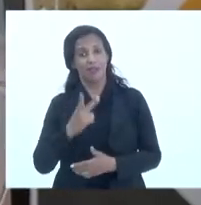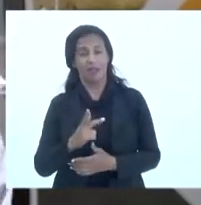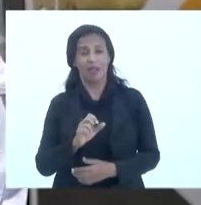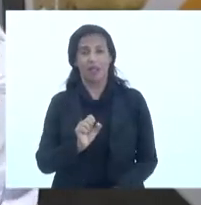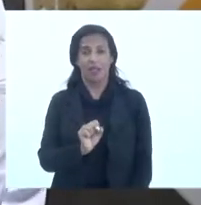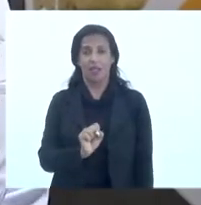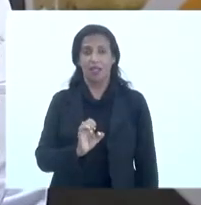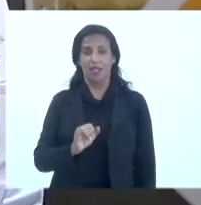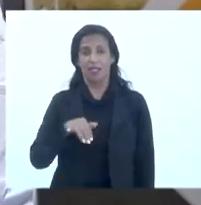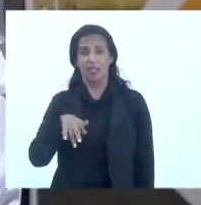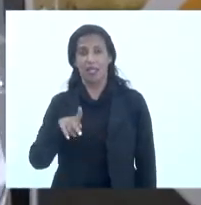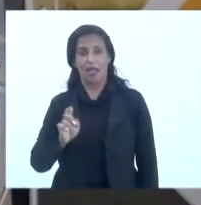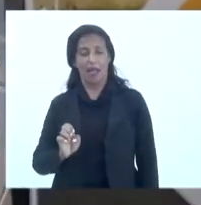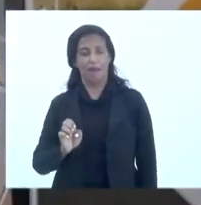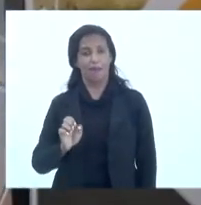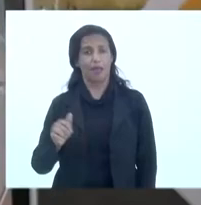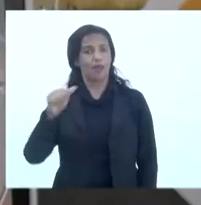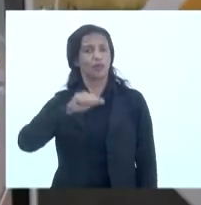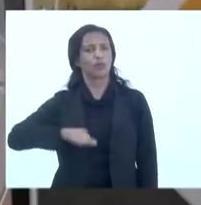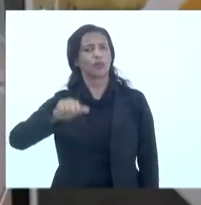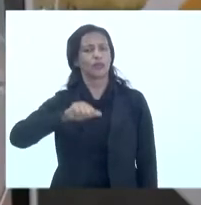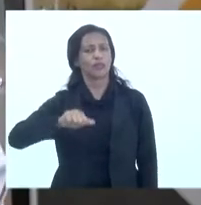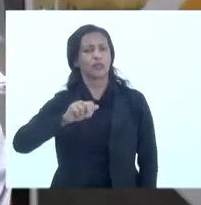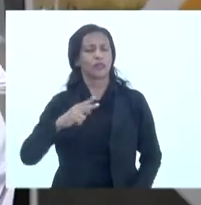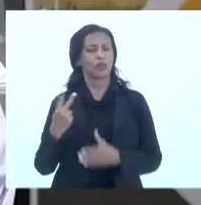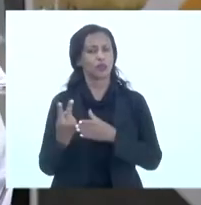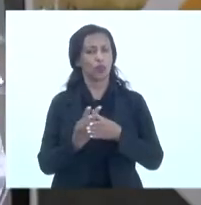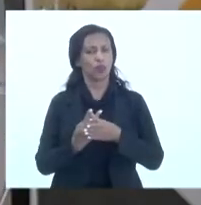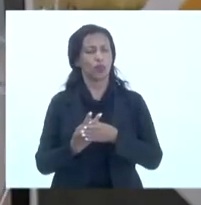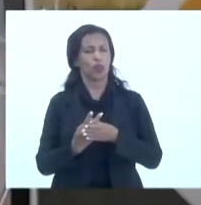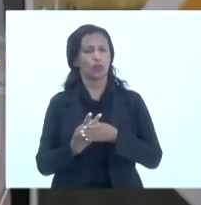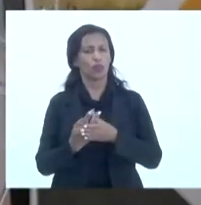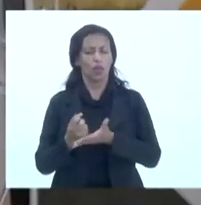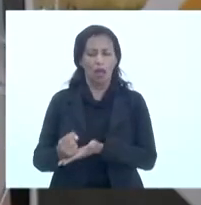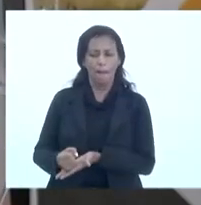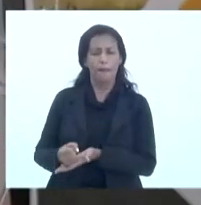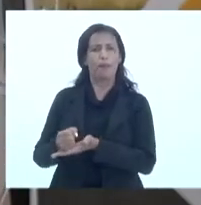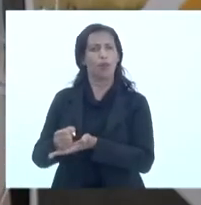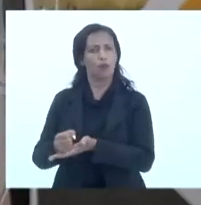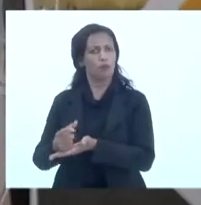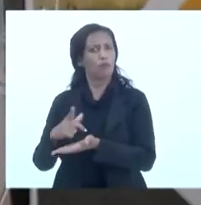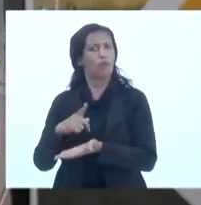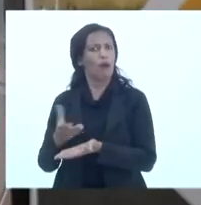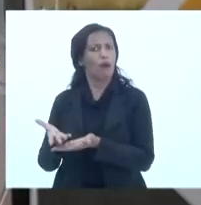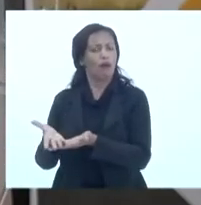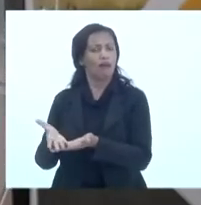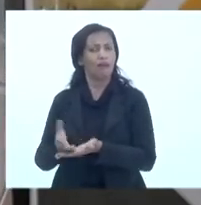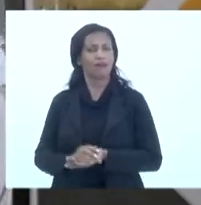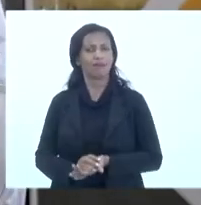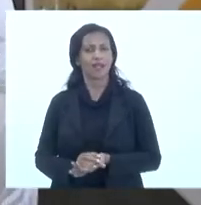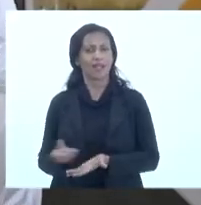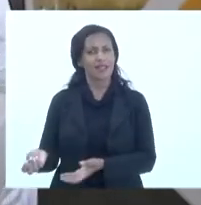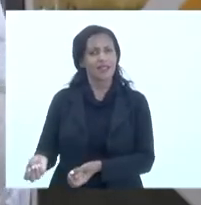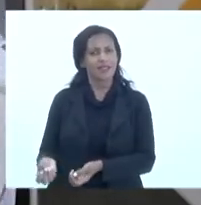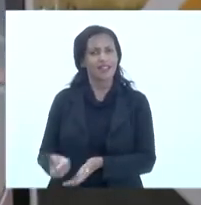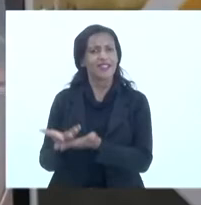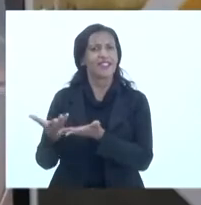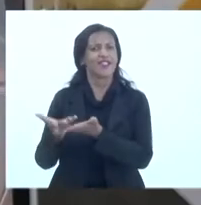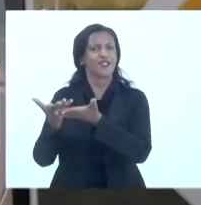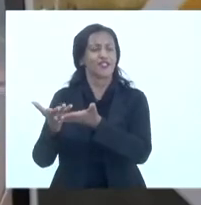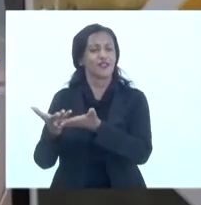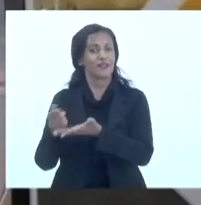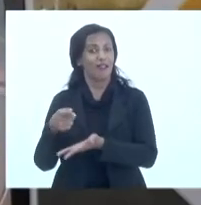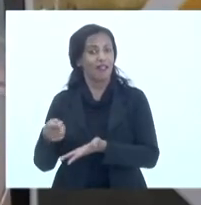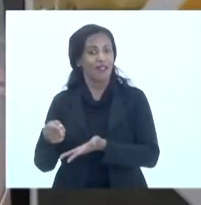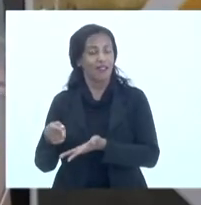a Associação Comercial de Volta Redonda, reitera o total apoio, né, a essa iniciativa, que